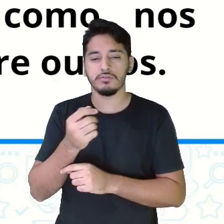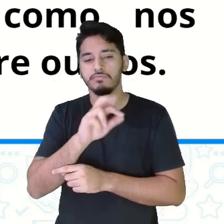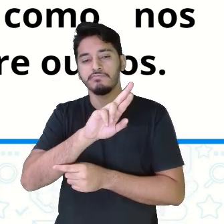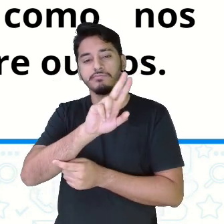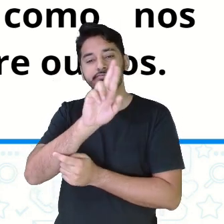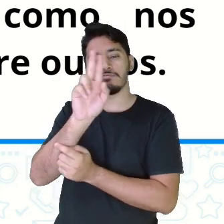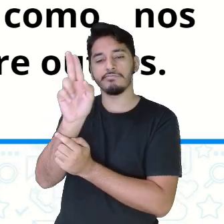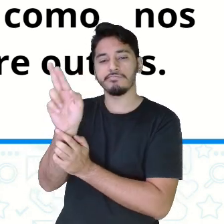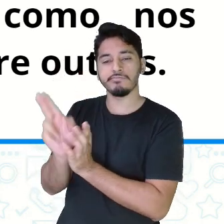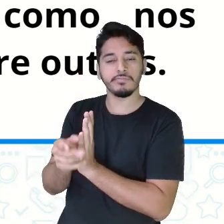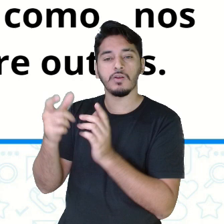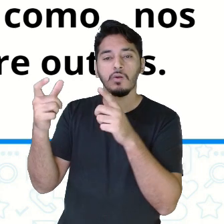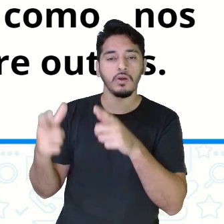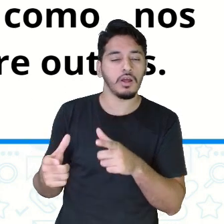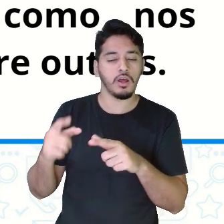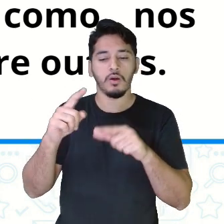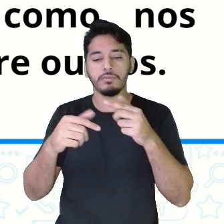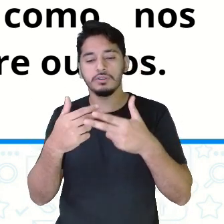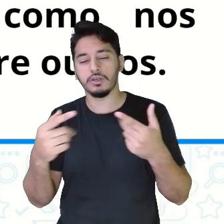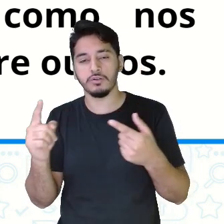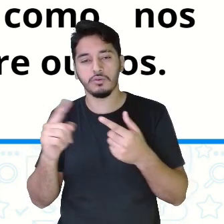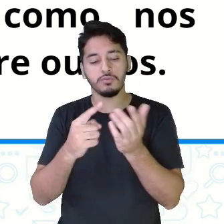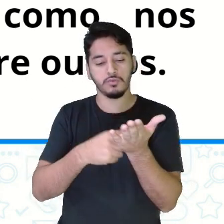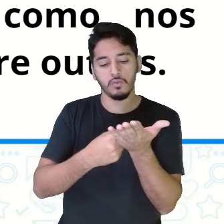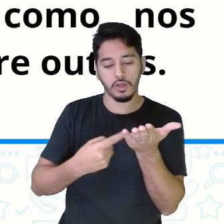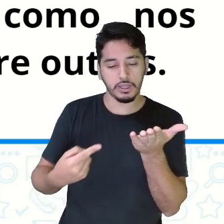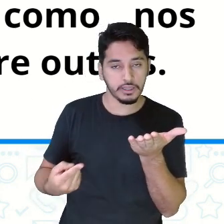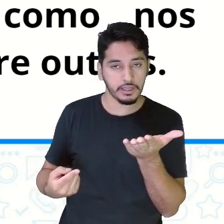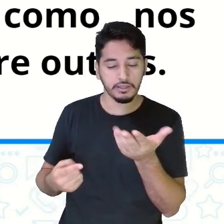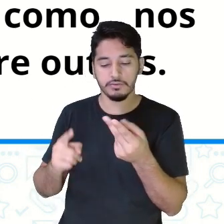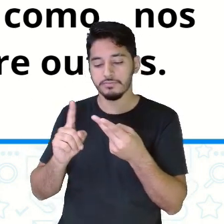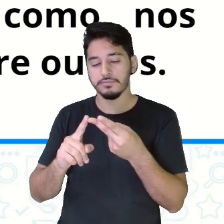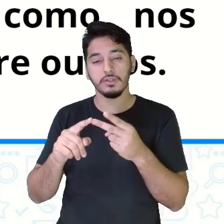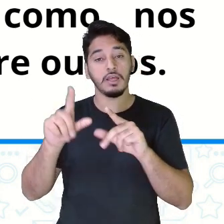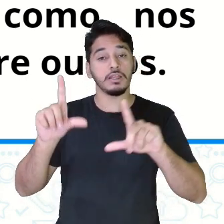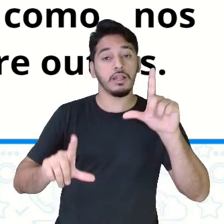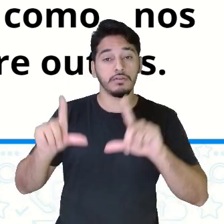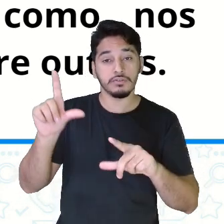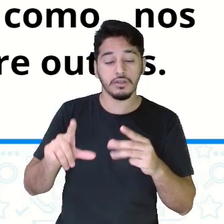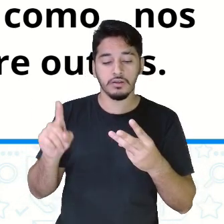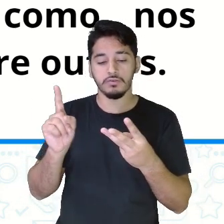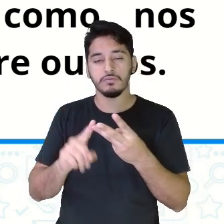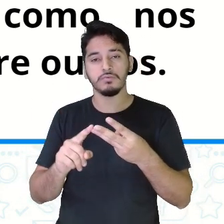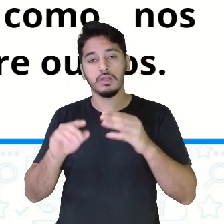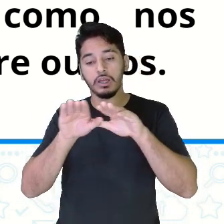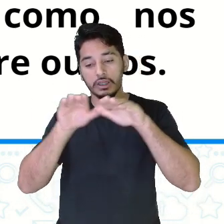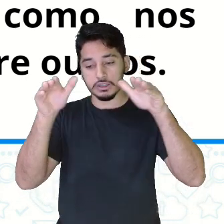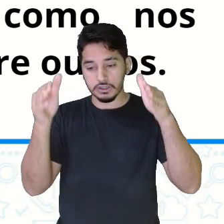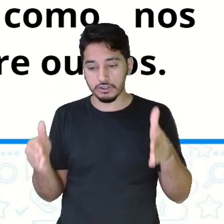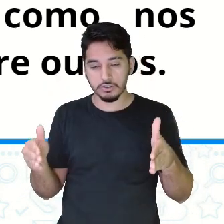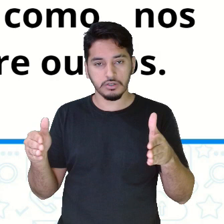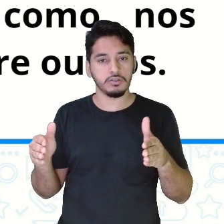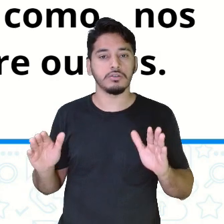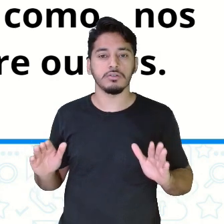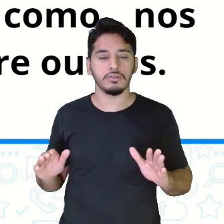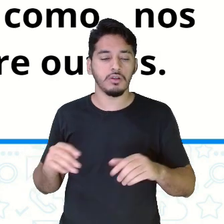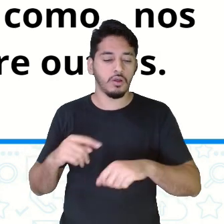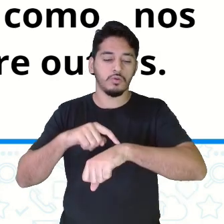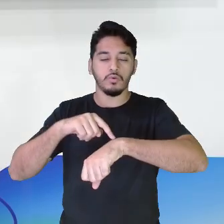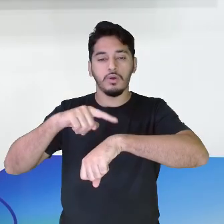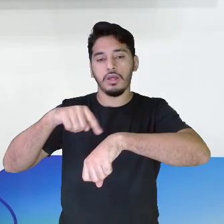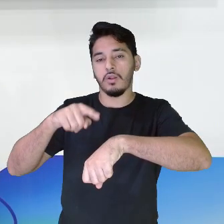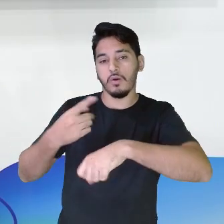diferentes lugares e objetos, como nos cadernos, na televisão, nas estantes e entre outros, no relógio,